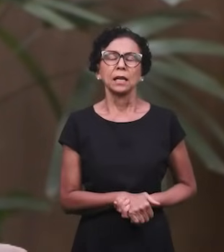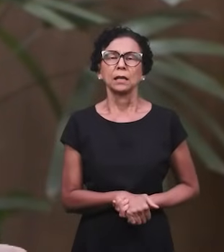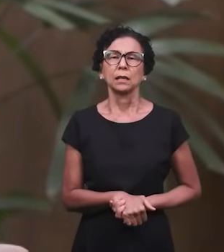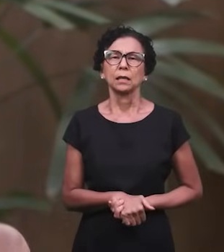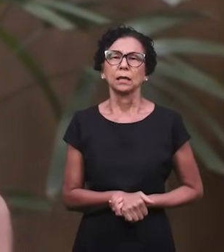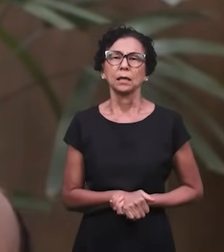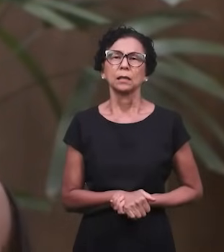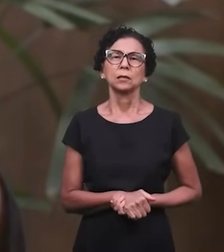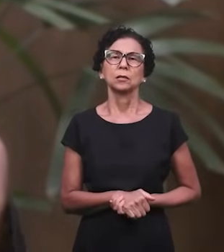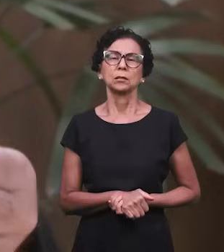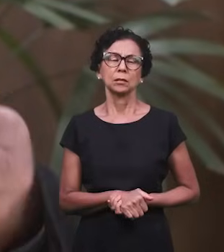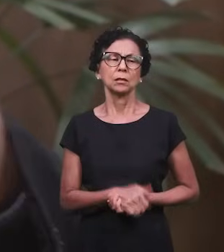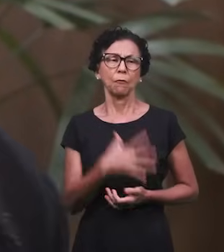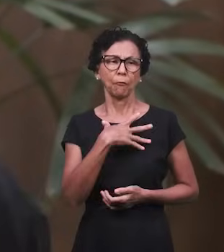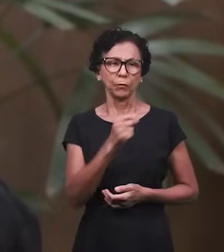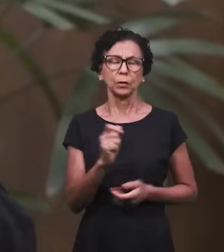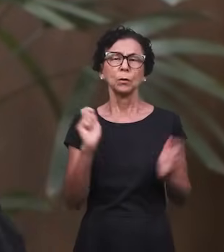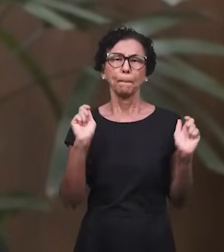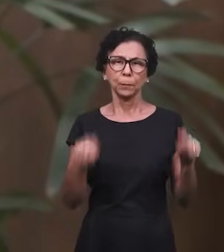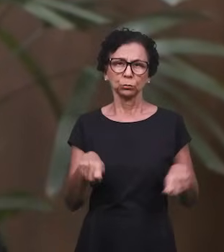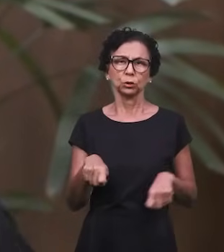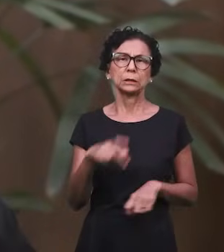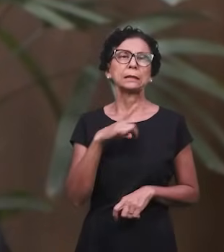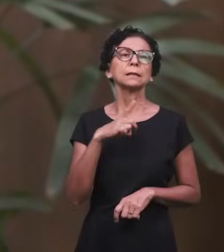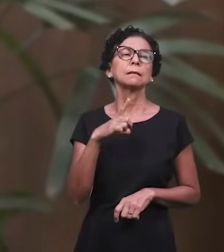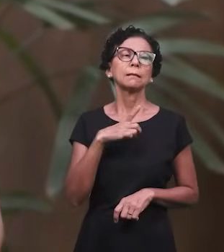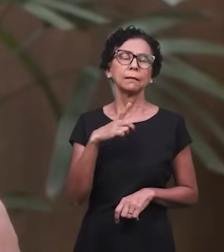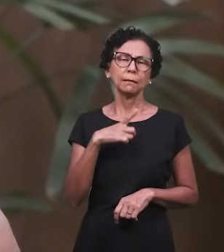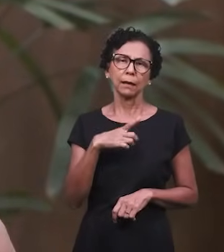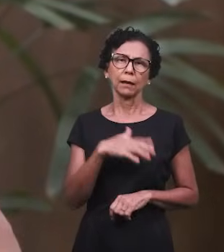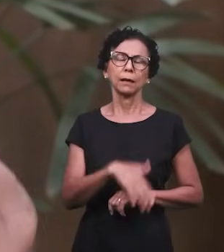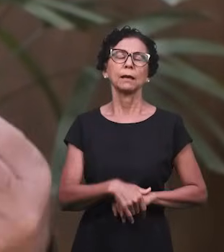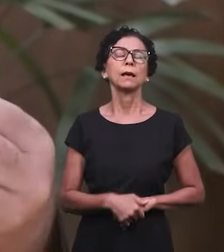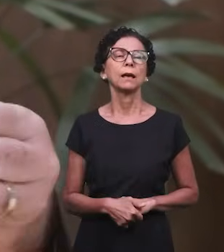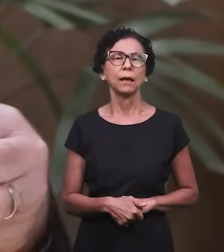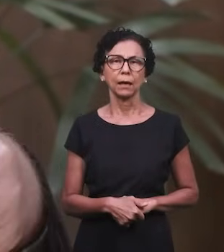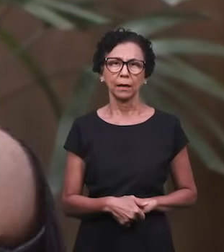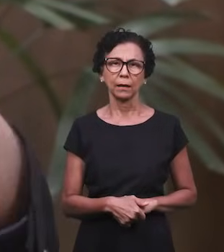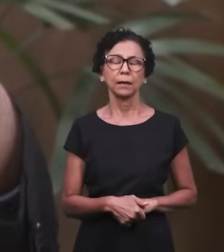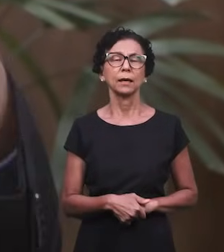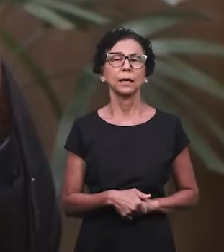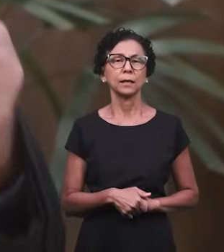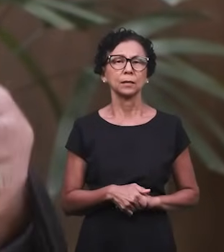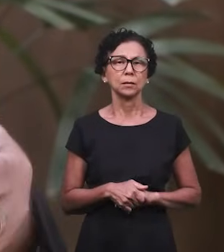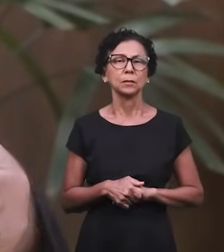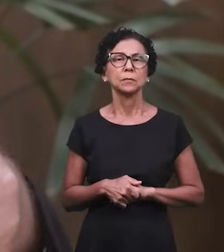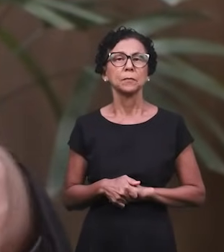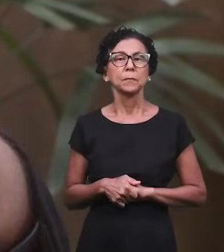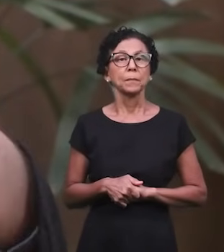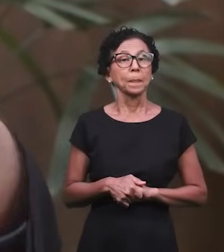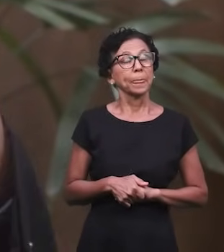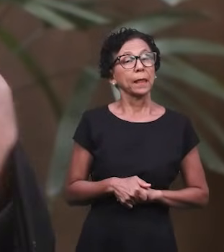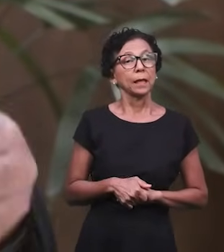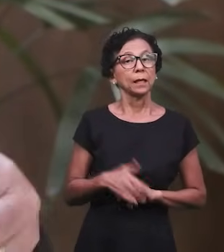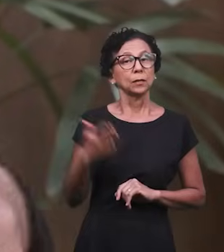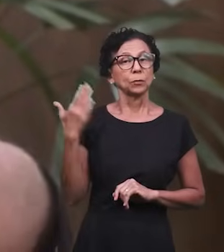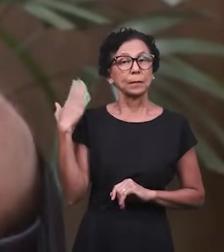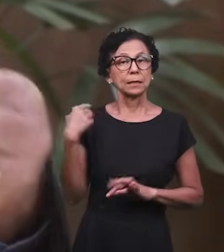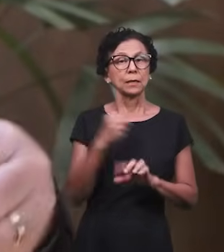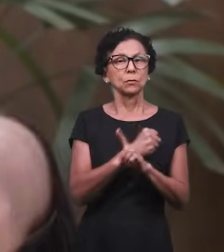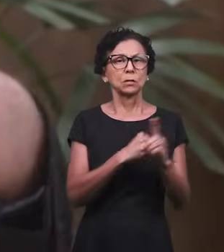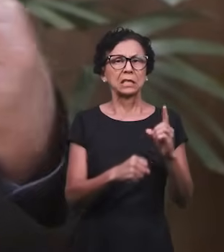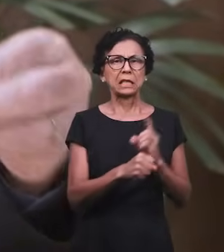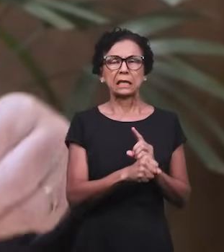estéril ele podia e a sociedade na época lhe permitia porque é uma necessidade de de da existência da